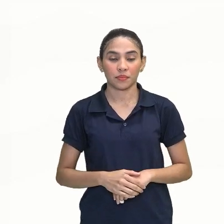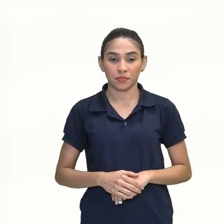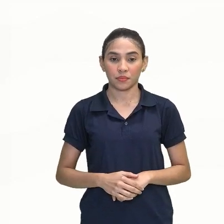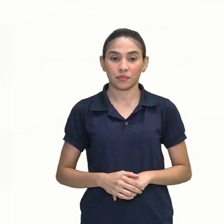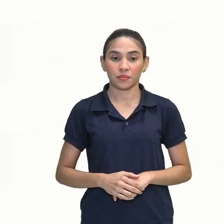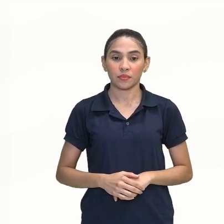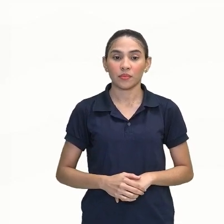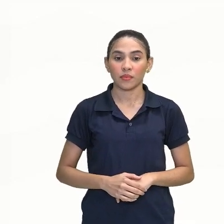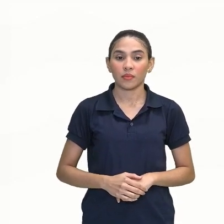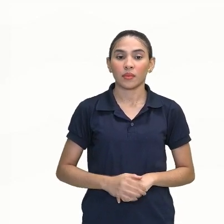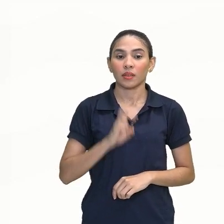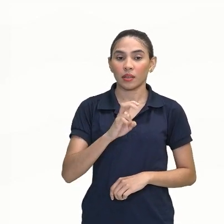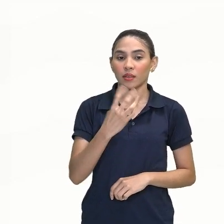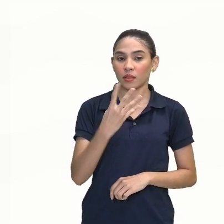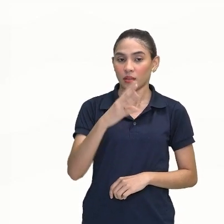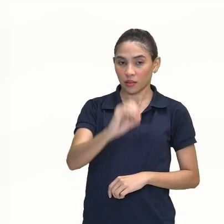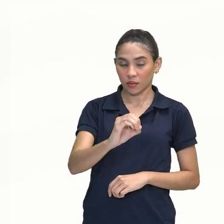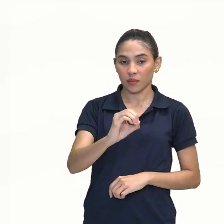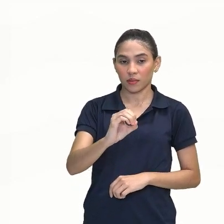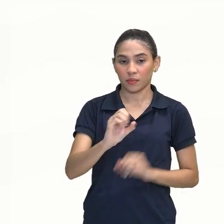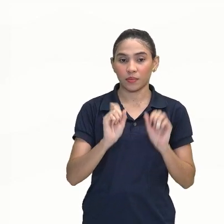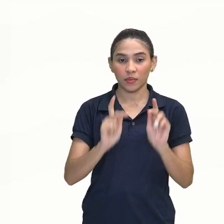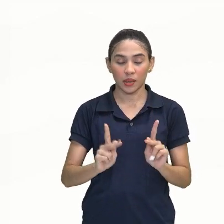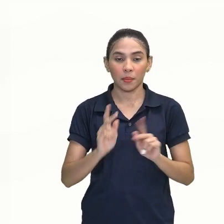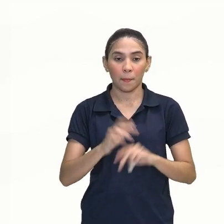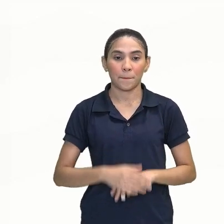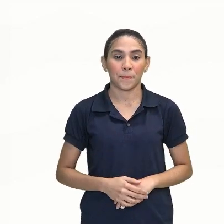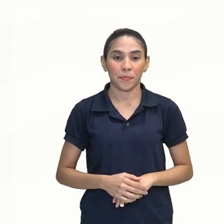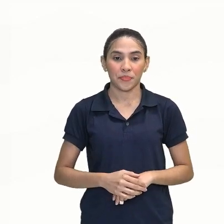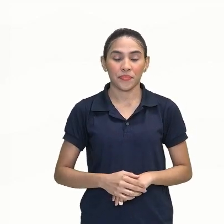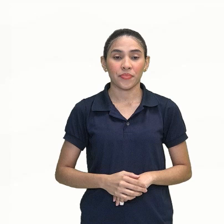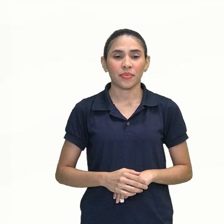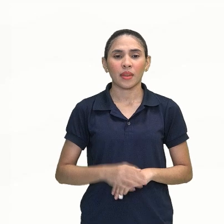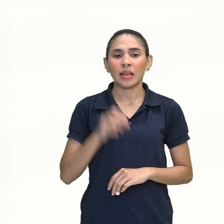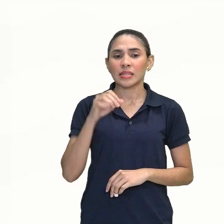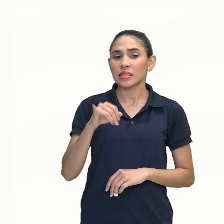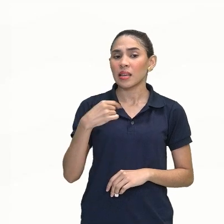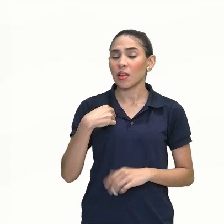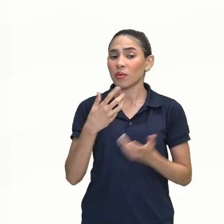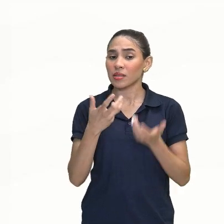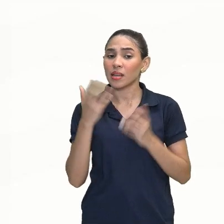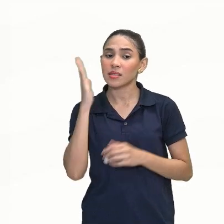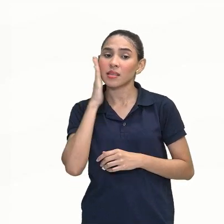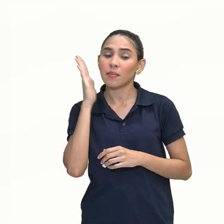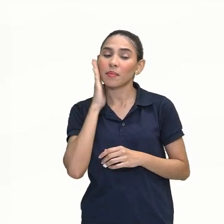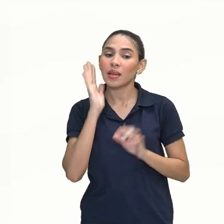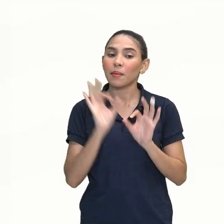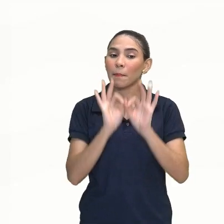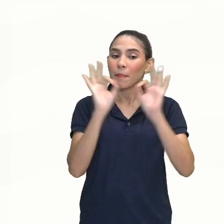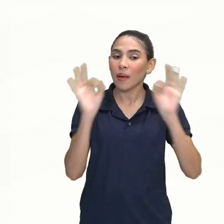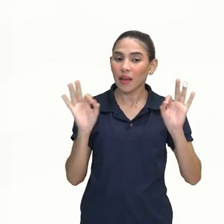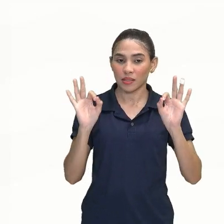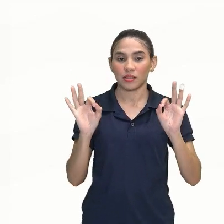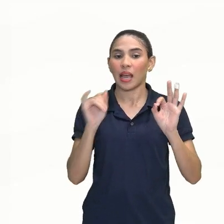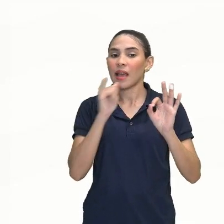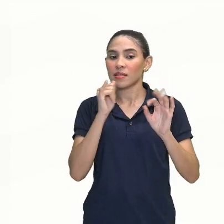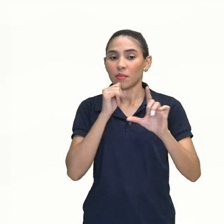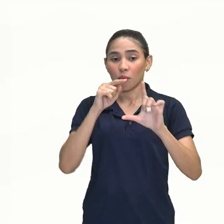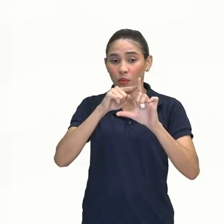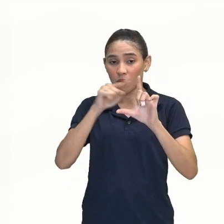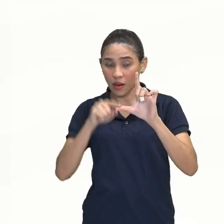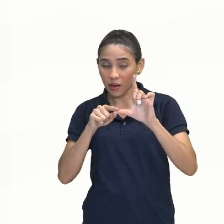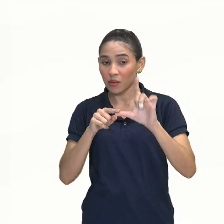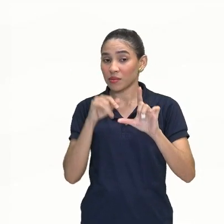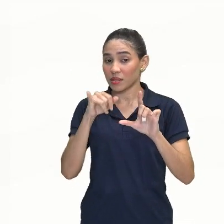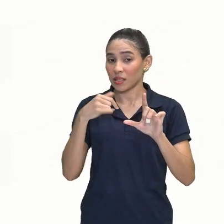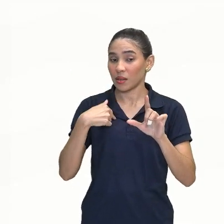em 540. Tá bom? Ah, professor, e se eu quiser saber quanto mede cada um dos ângulos? Se eu